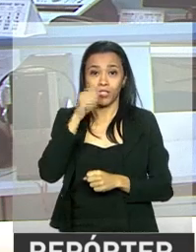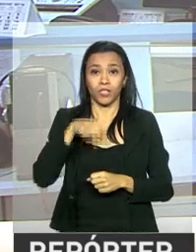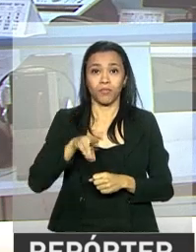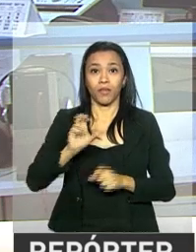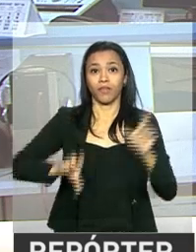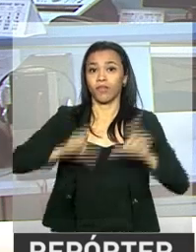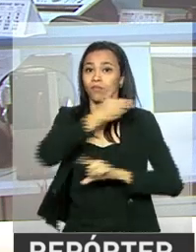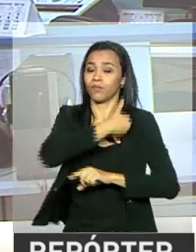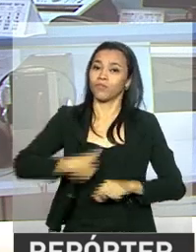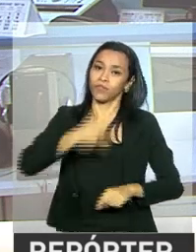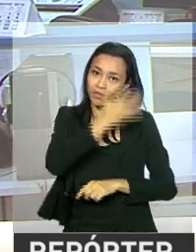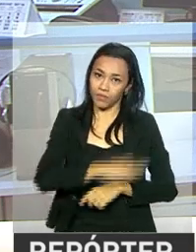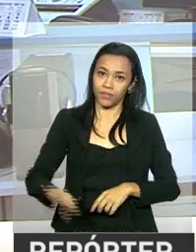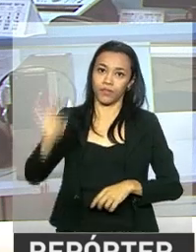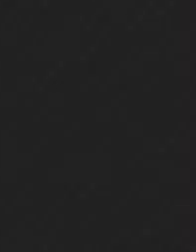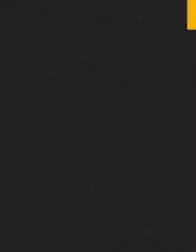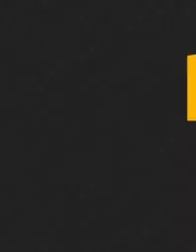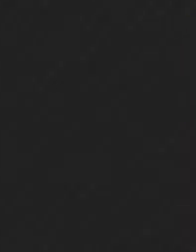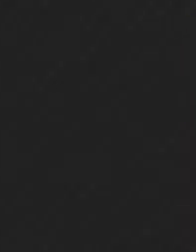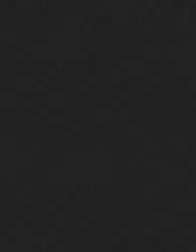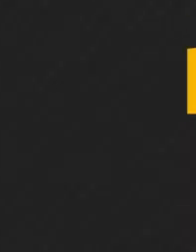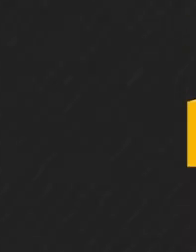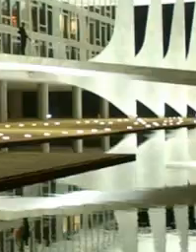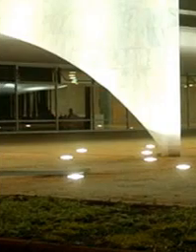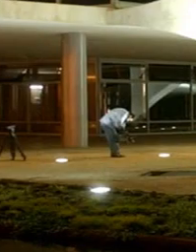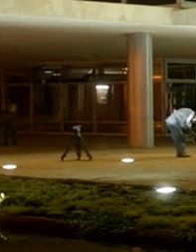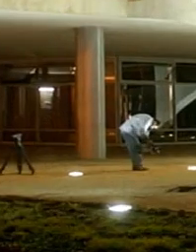NBR a TV do Governo Federal